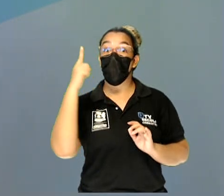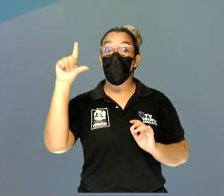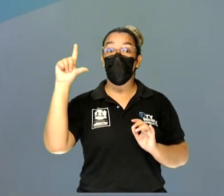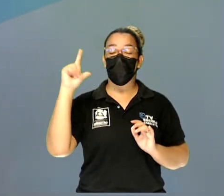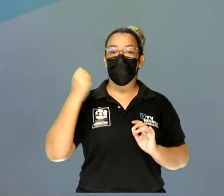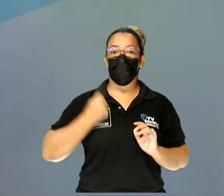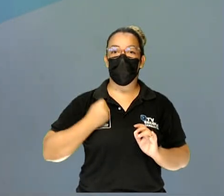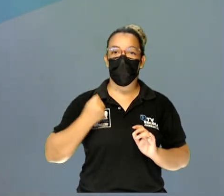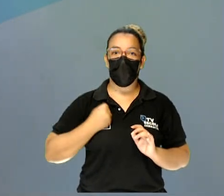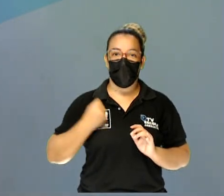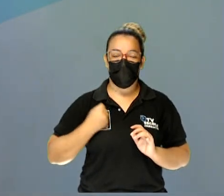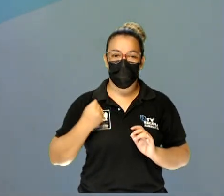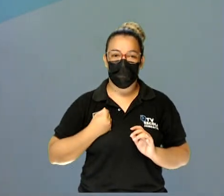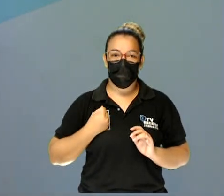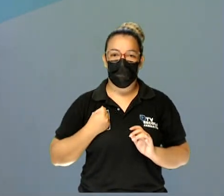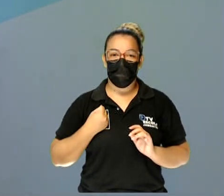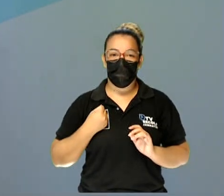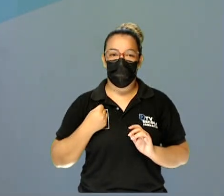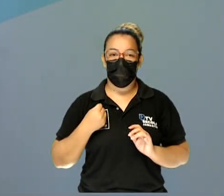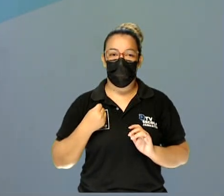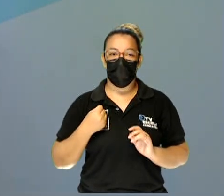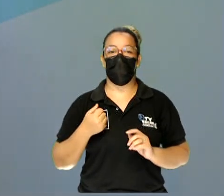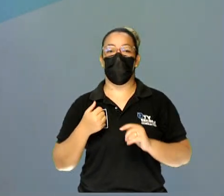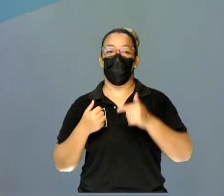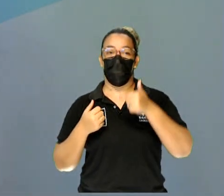ele não é só o número 4. Esse número é